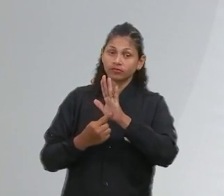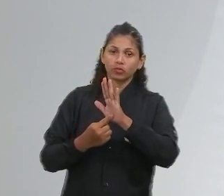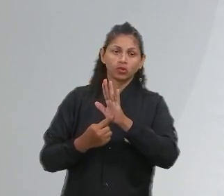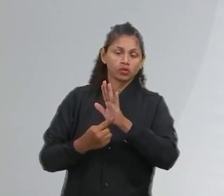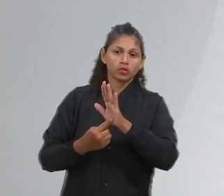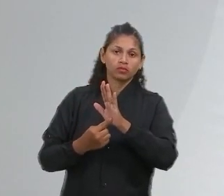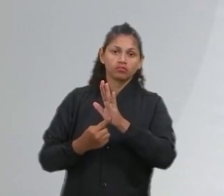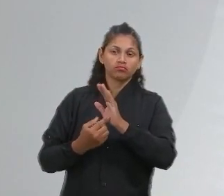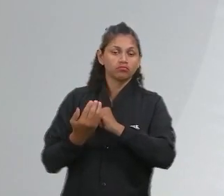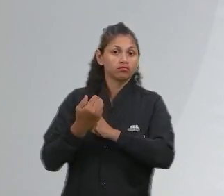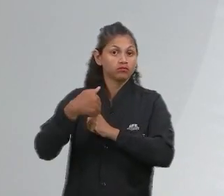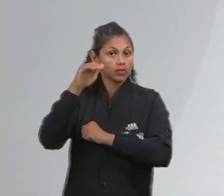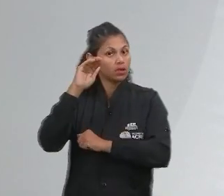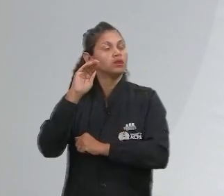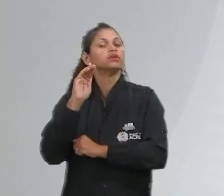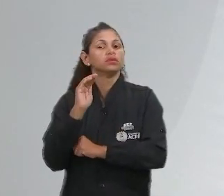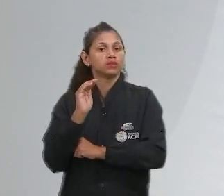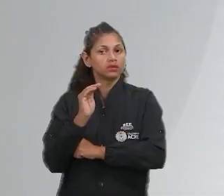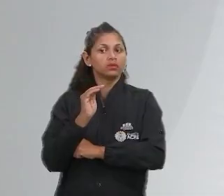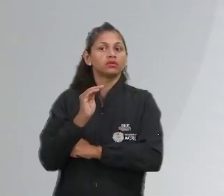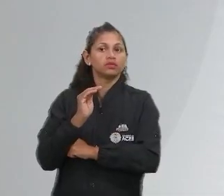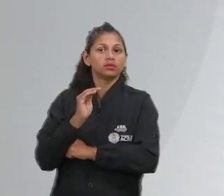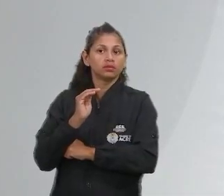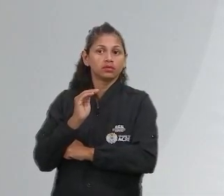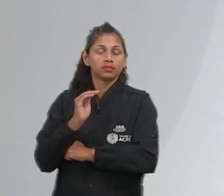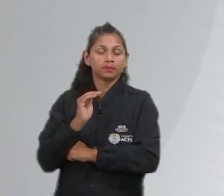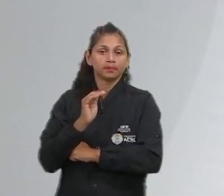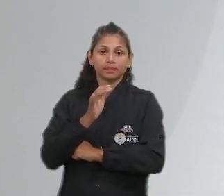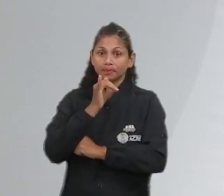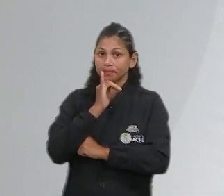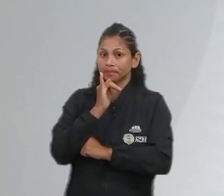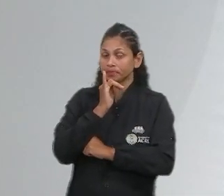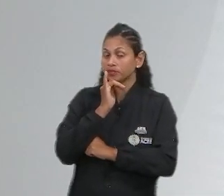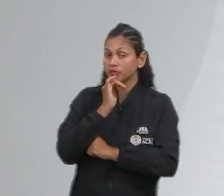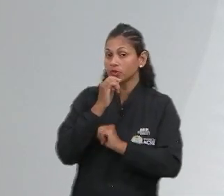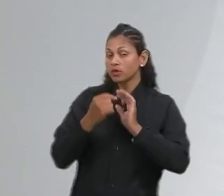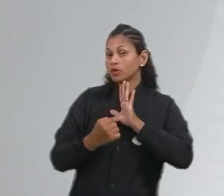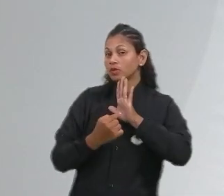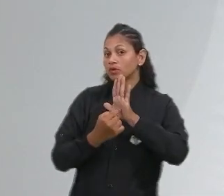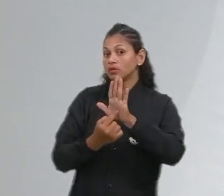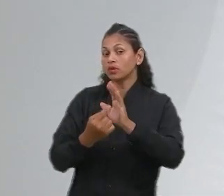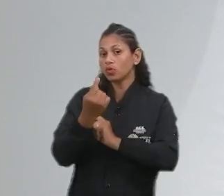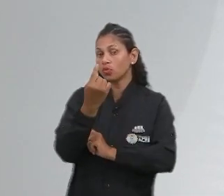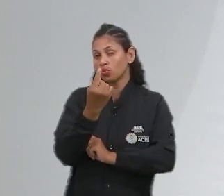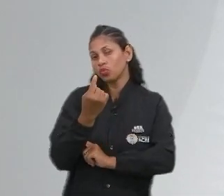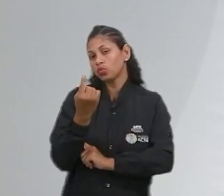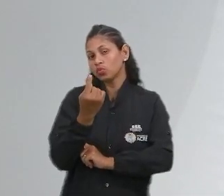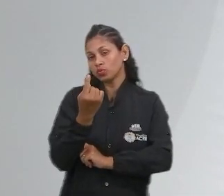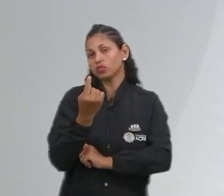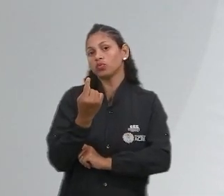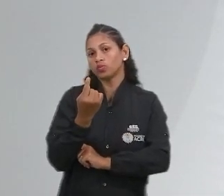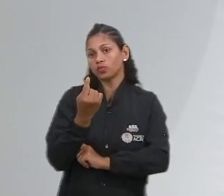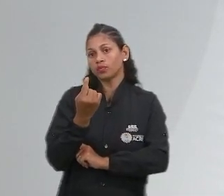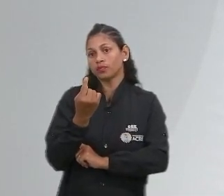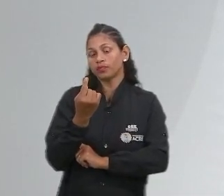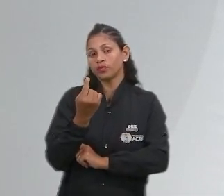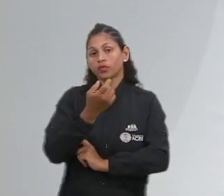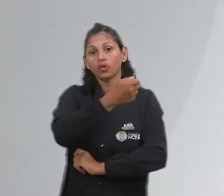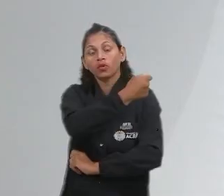tá? Ou seja, se ela aparecer, a hidroxila aparecer uma única vez, eu vou chamar esse álcool